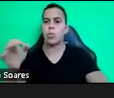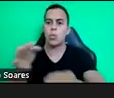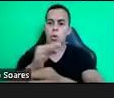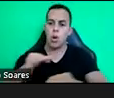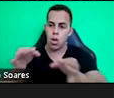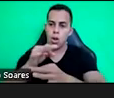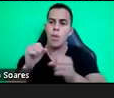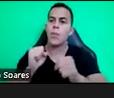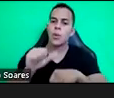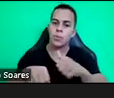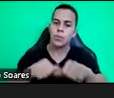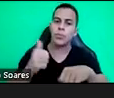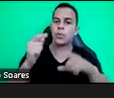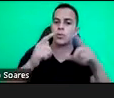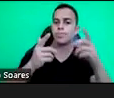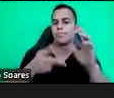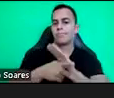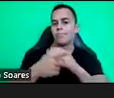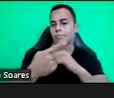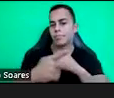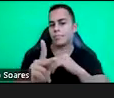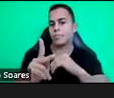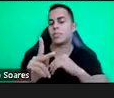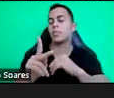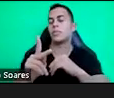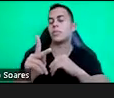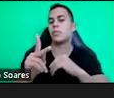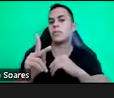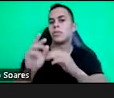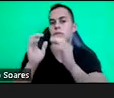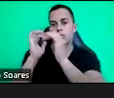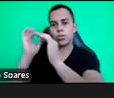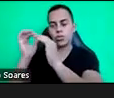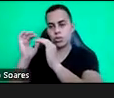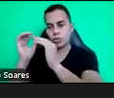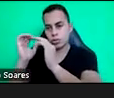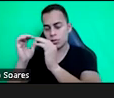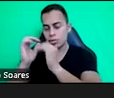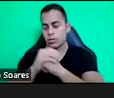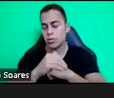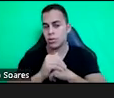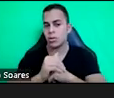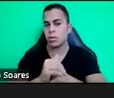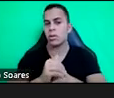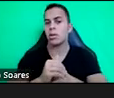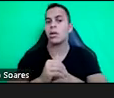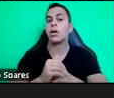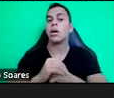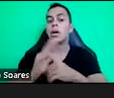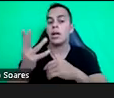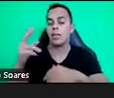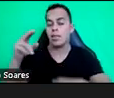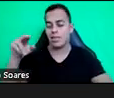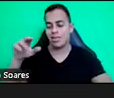a expressão de genes importantes para neurotransmissão, por exemplo, e essa modulação da neurotransmissão